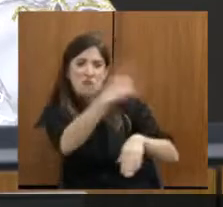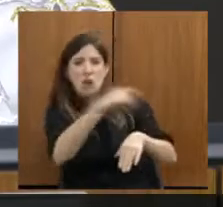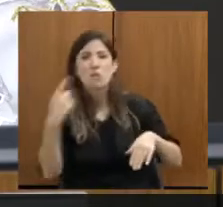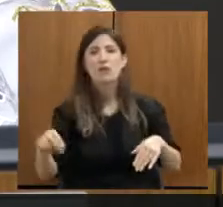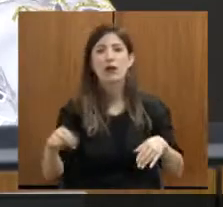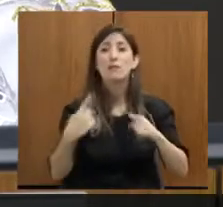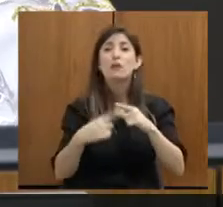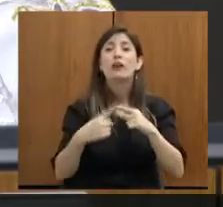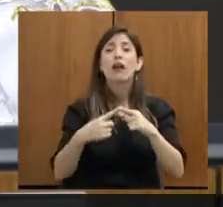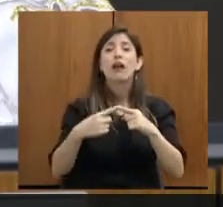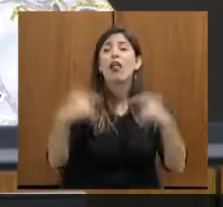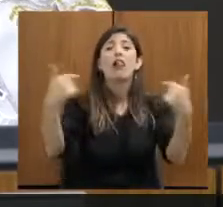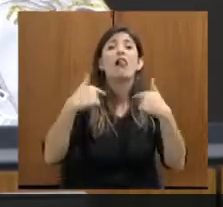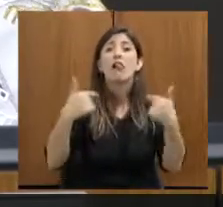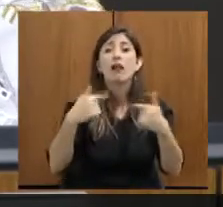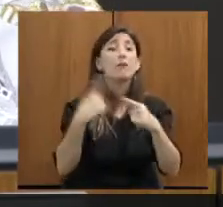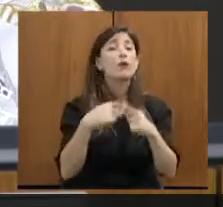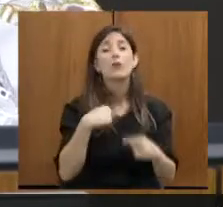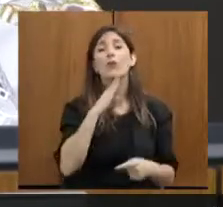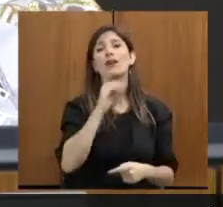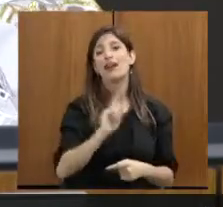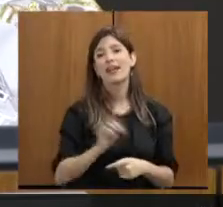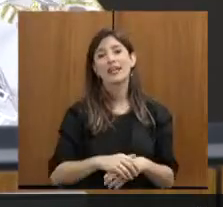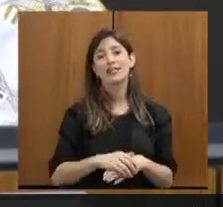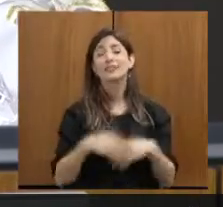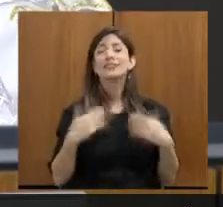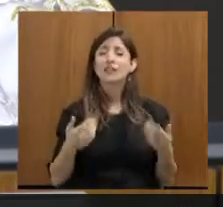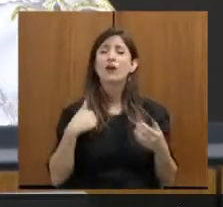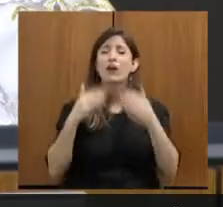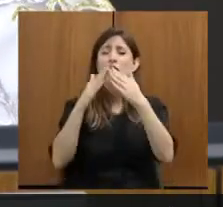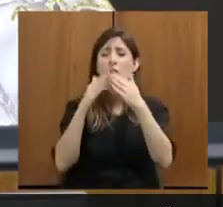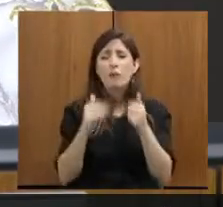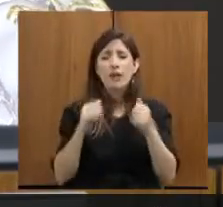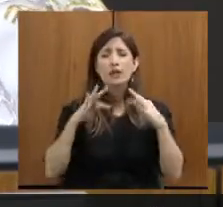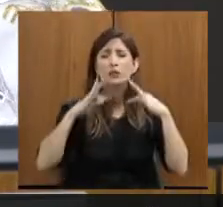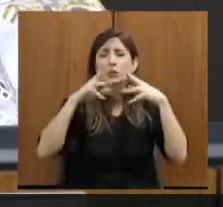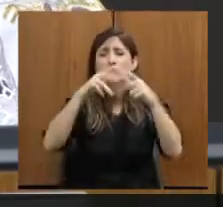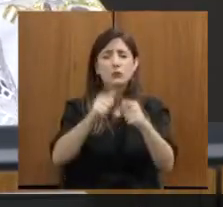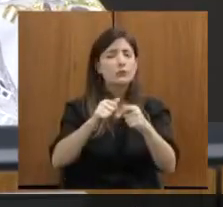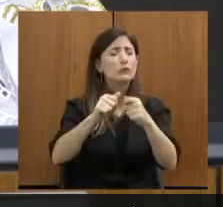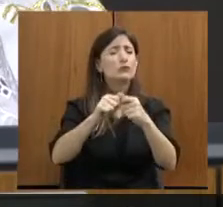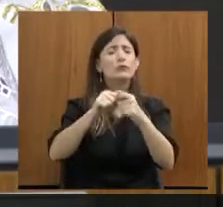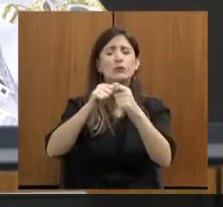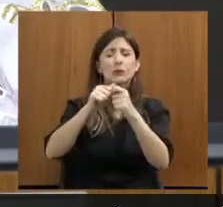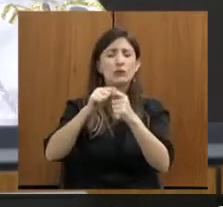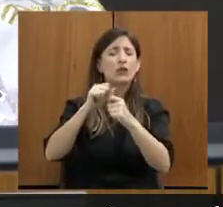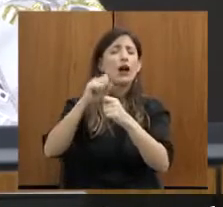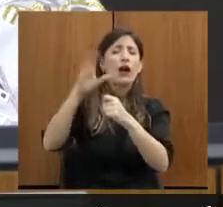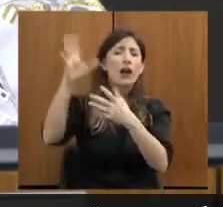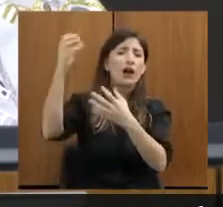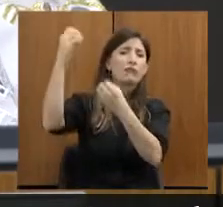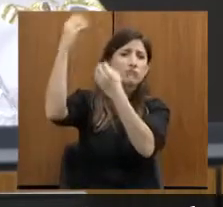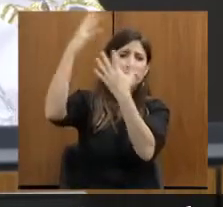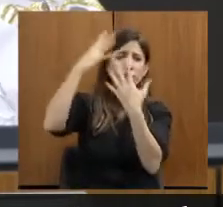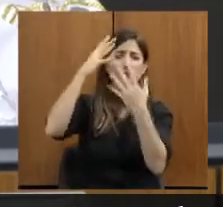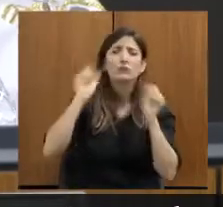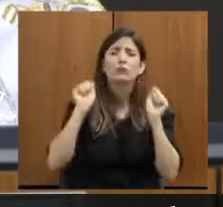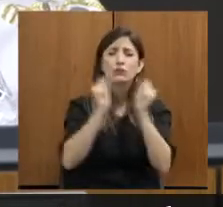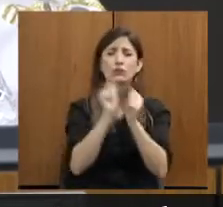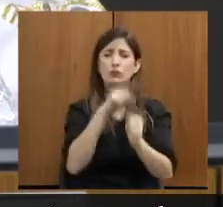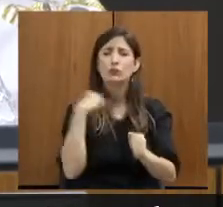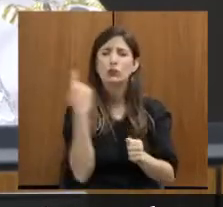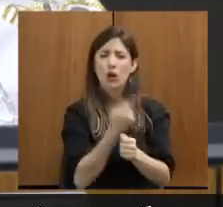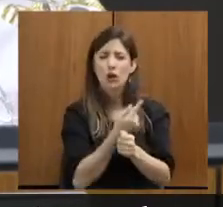mas eu peço a lembra dessa todos os links que esteja sempre junto conosco e de caladinho caladinho